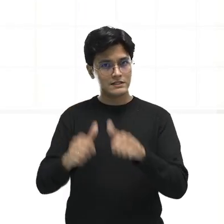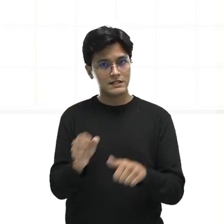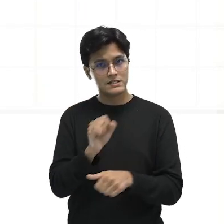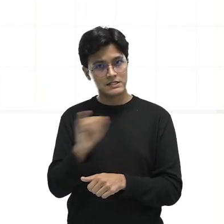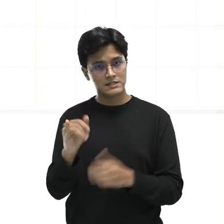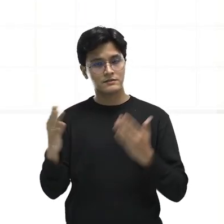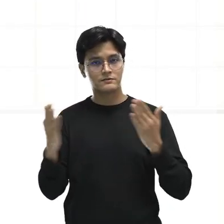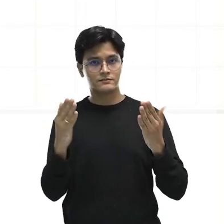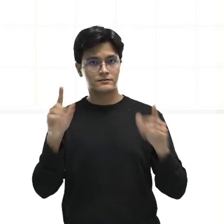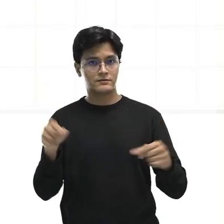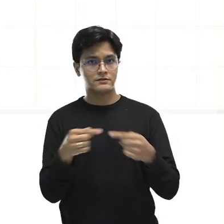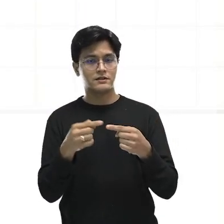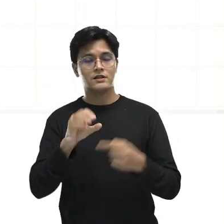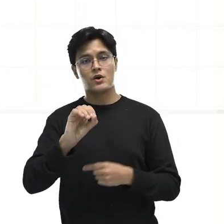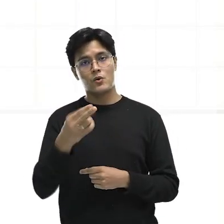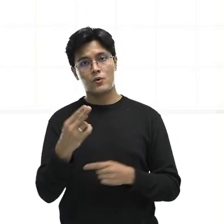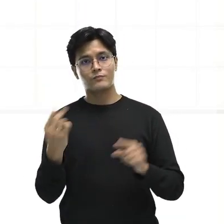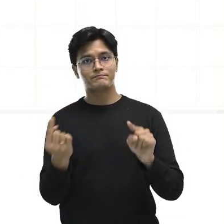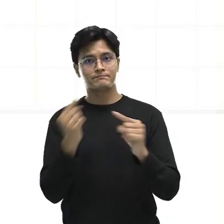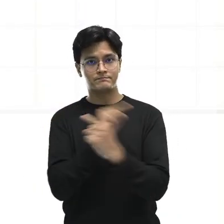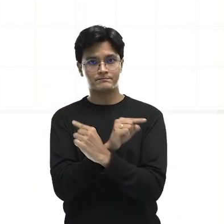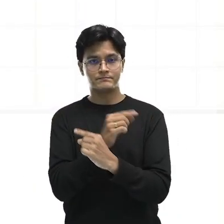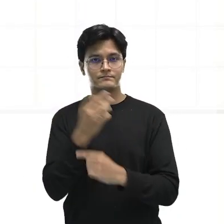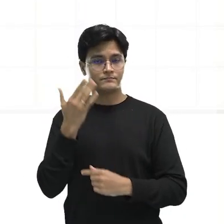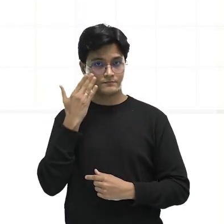inversamente proporcionais, veja,